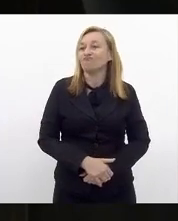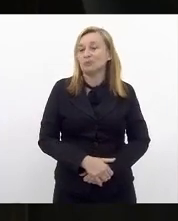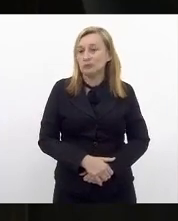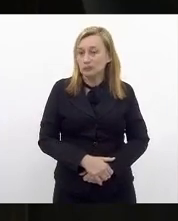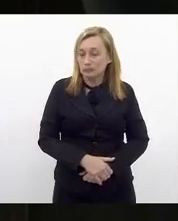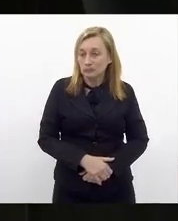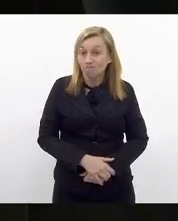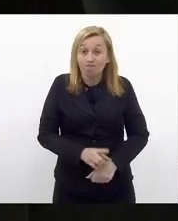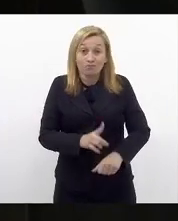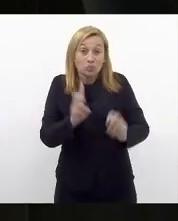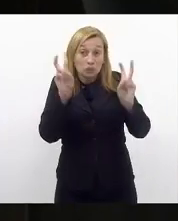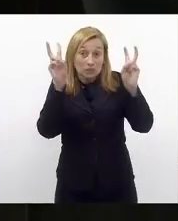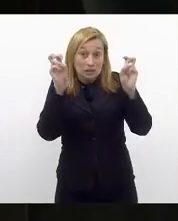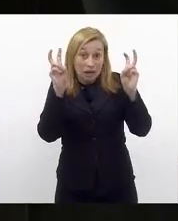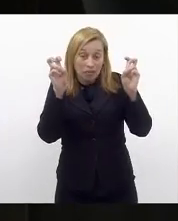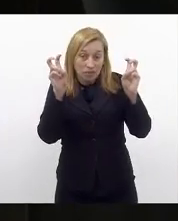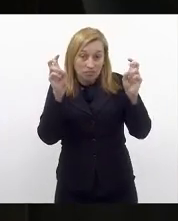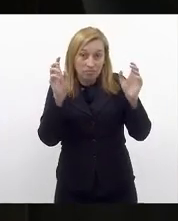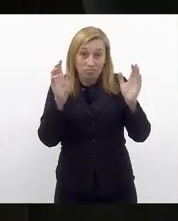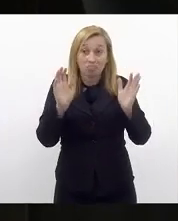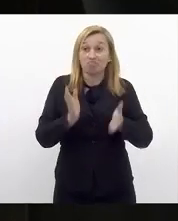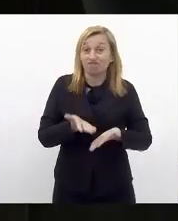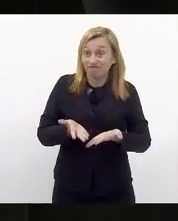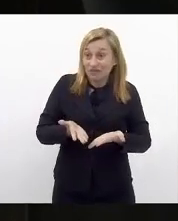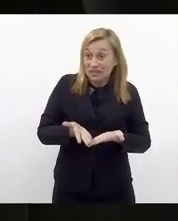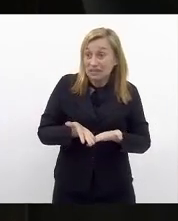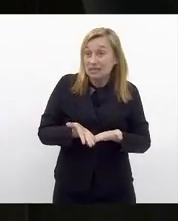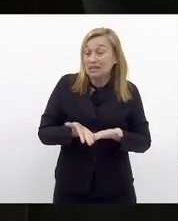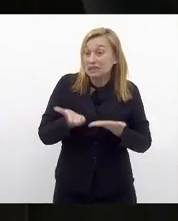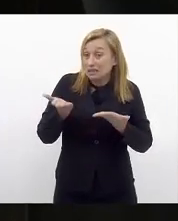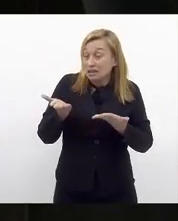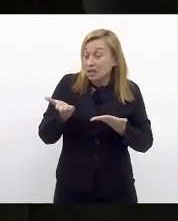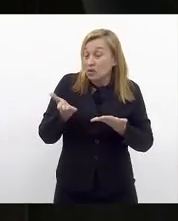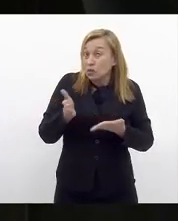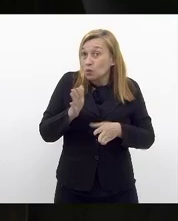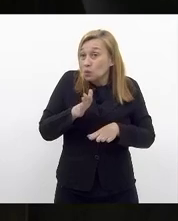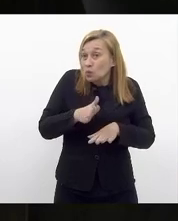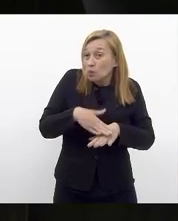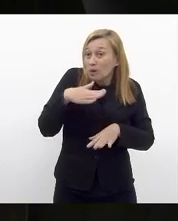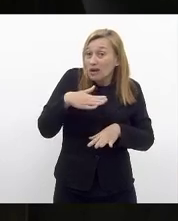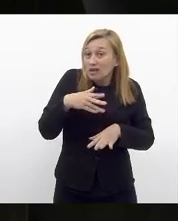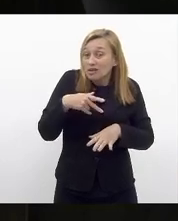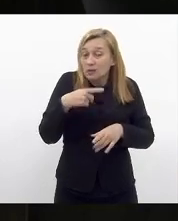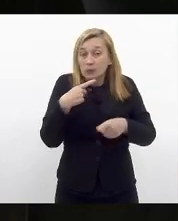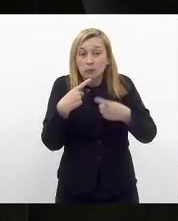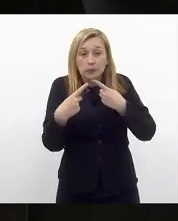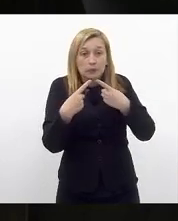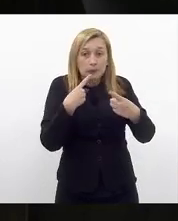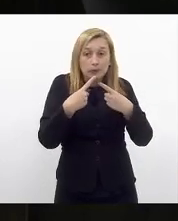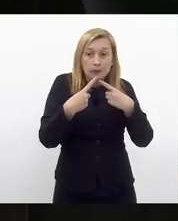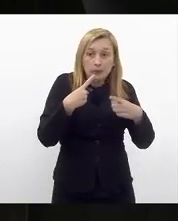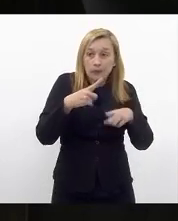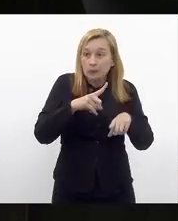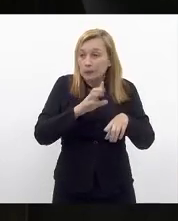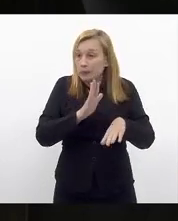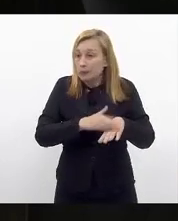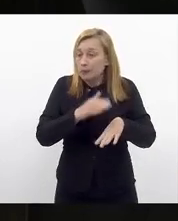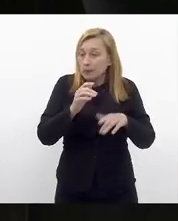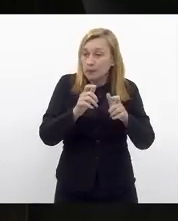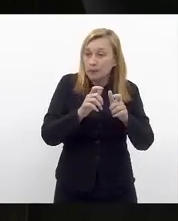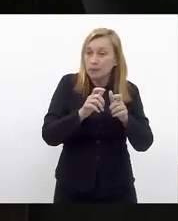Ah e por um tema como esse e quanto mais se debater mais luz